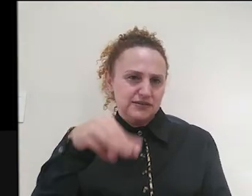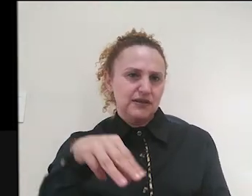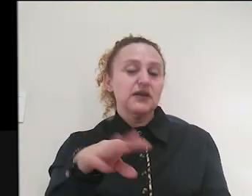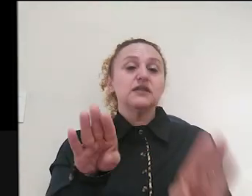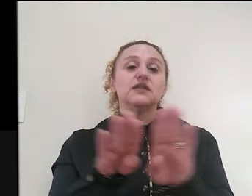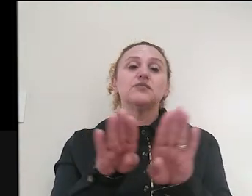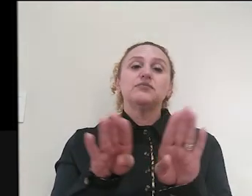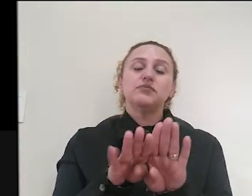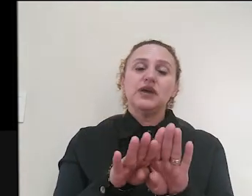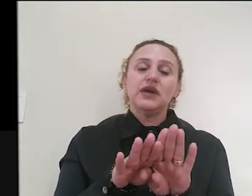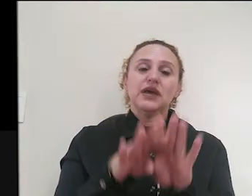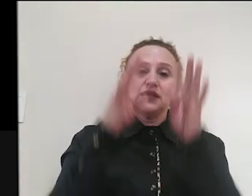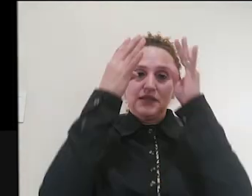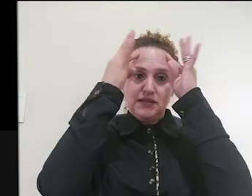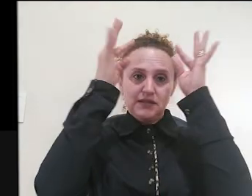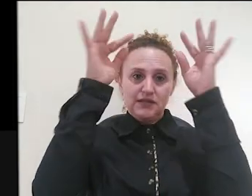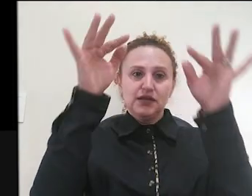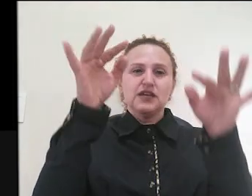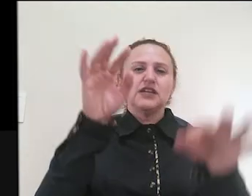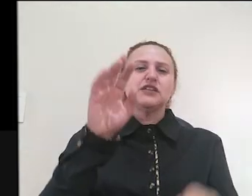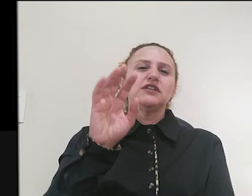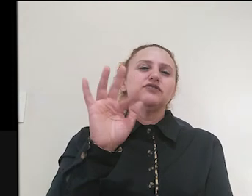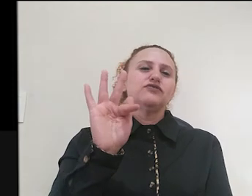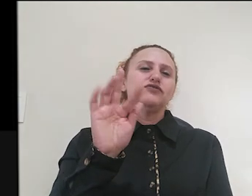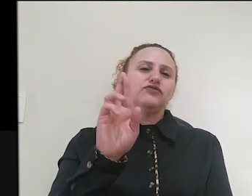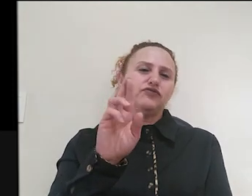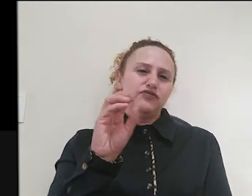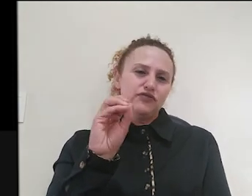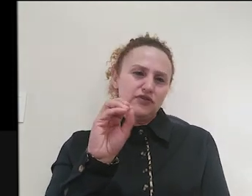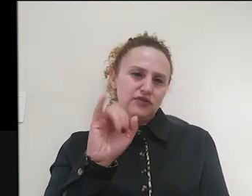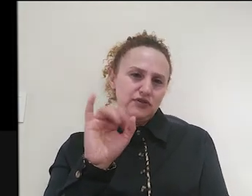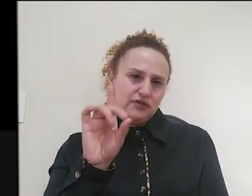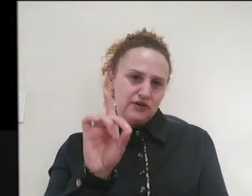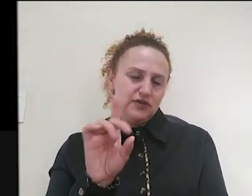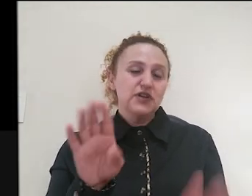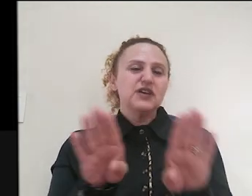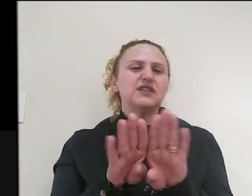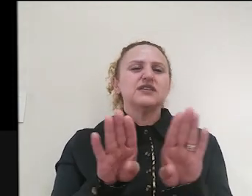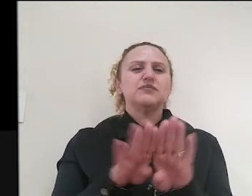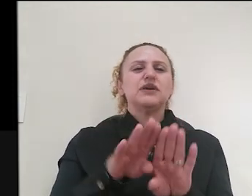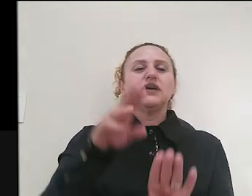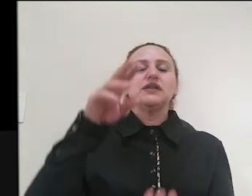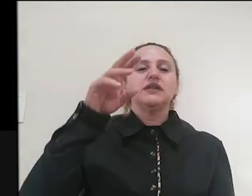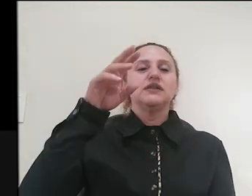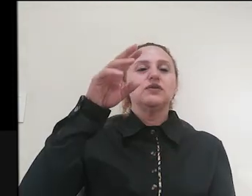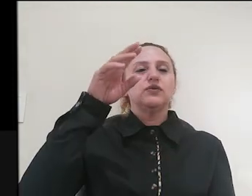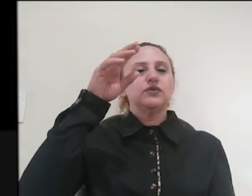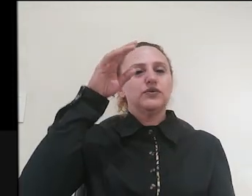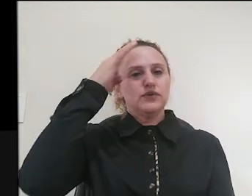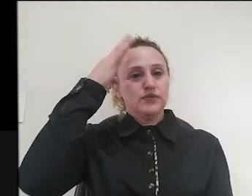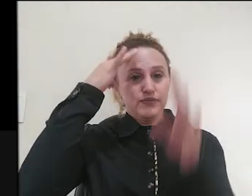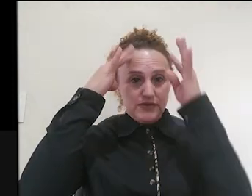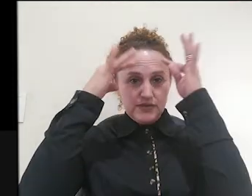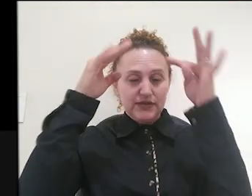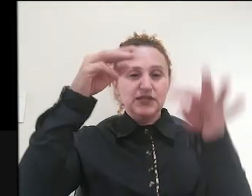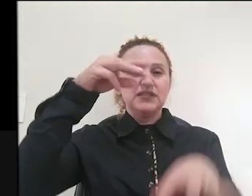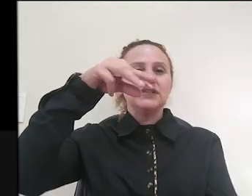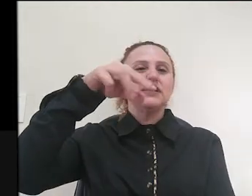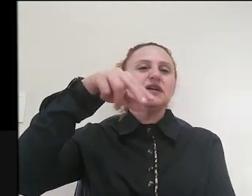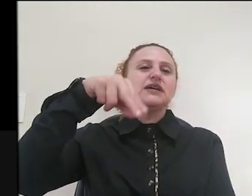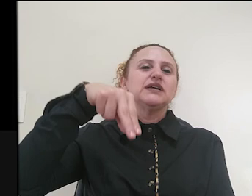mesma forma. A filosofia de Nietzsche, esse niilismo, né? a teoria econômica de Marx,